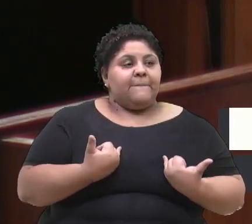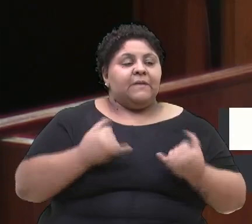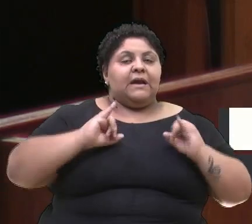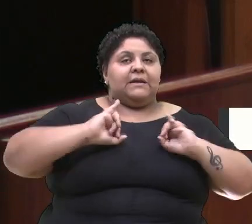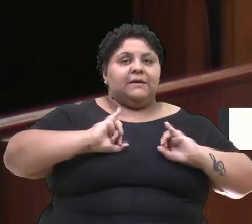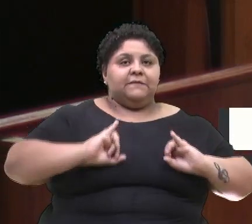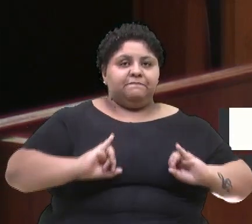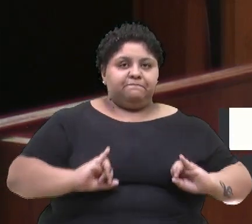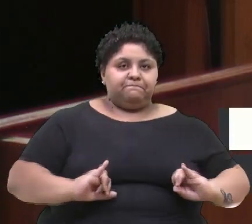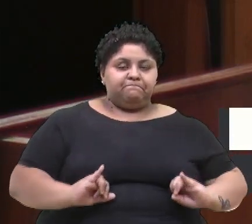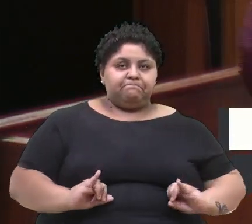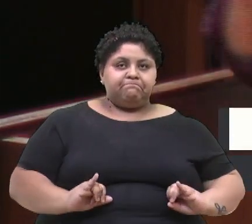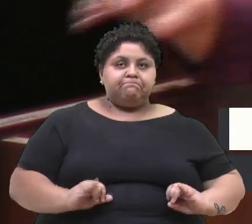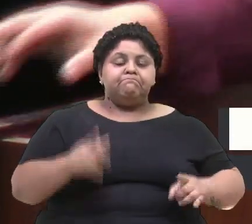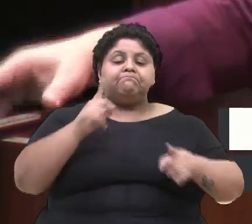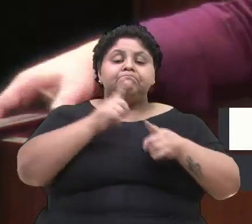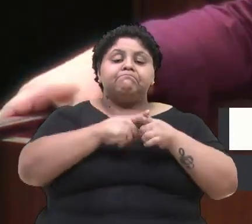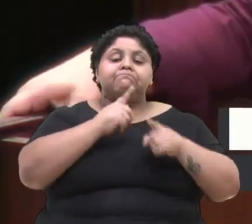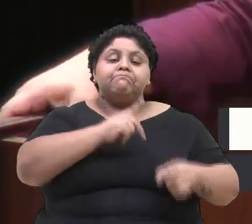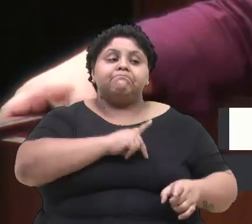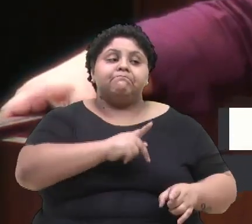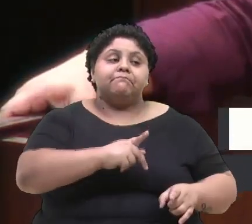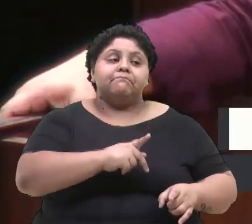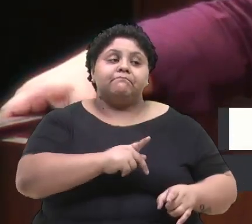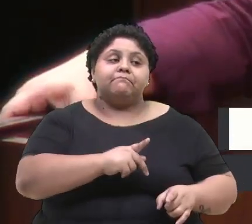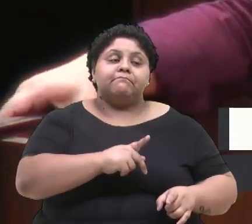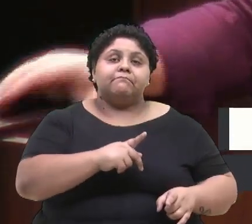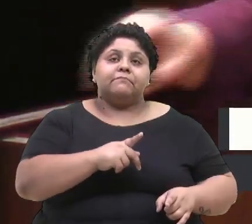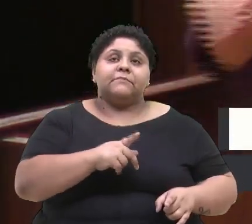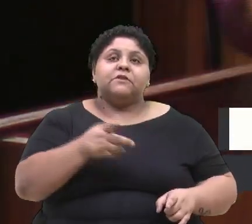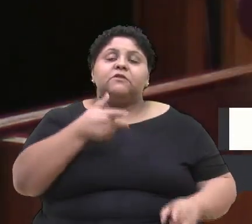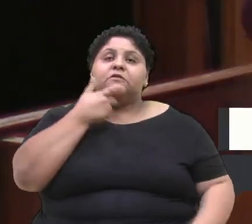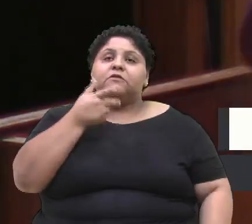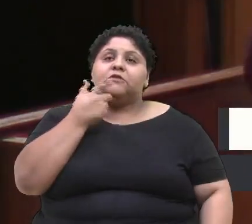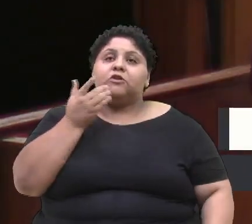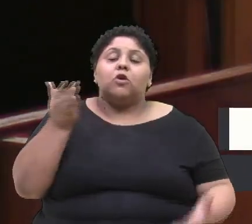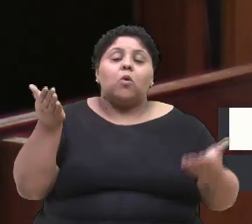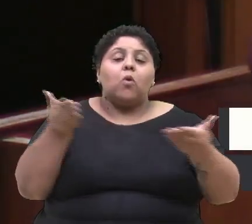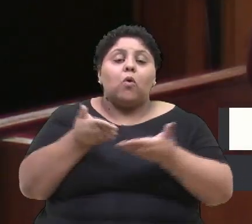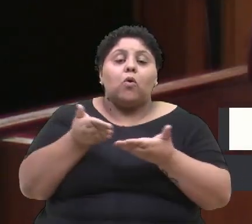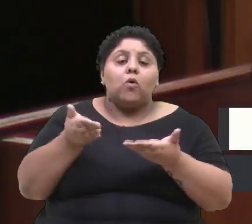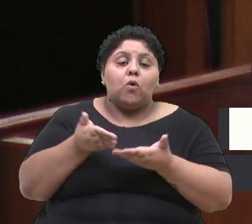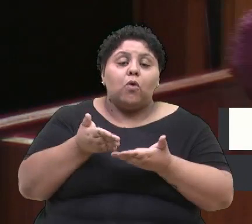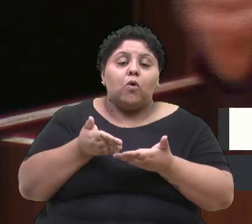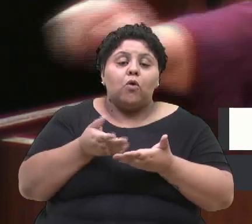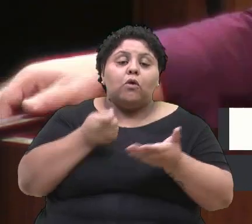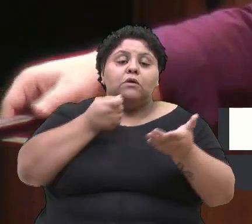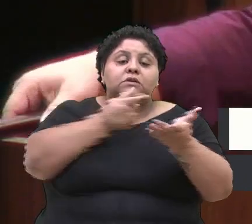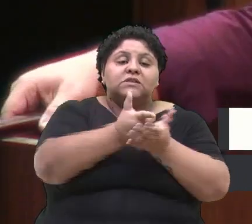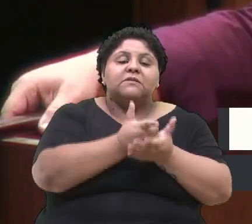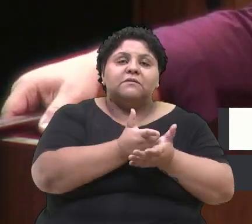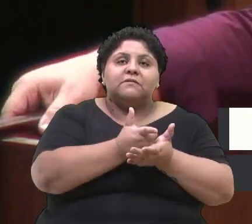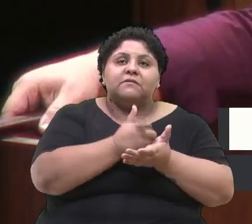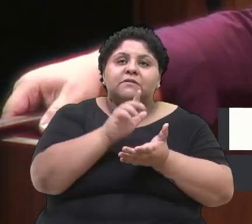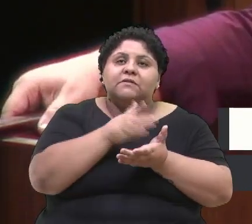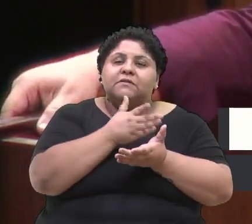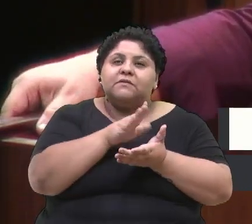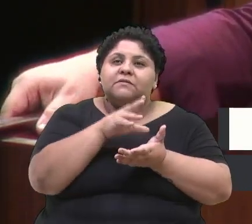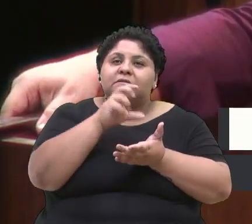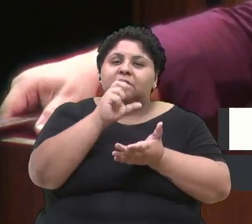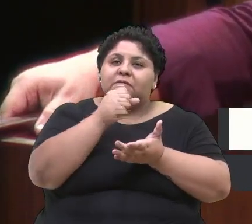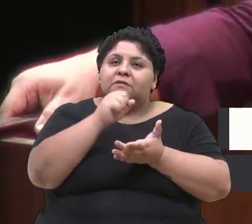D'Ambrosio, presidente, que o senhor acabou de levantar. Hoje se paga em torno de R$800, chega